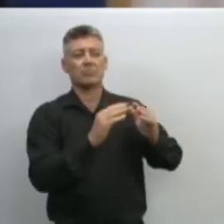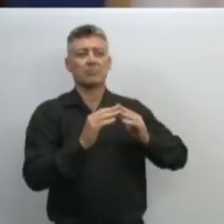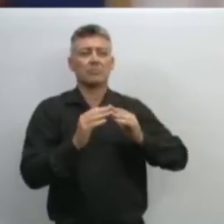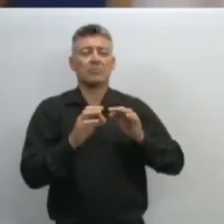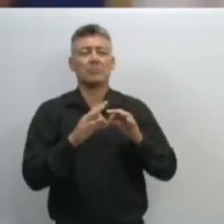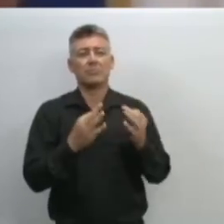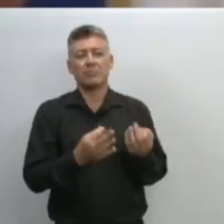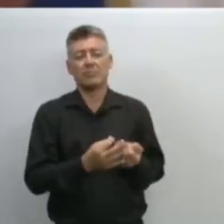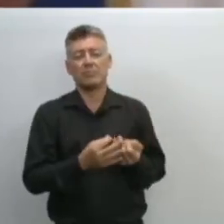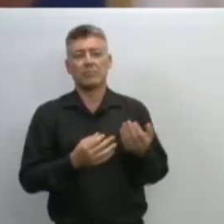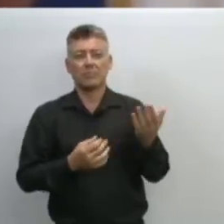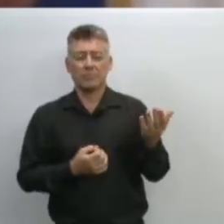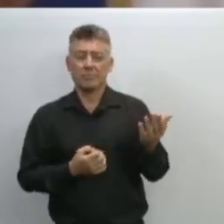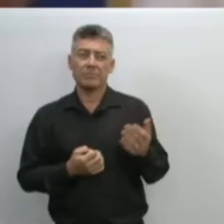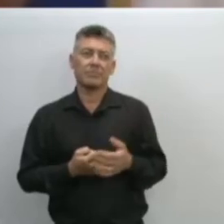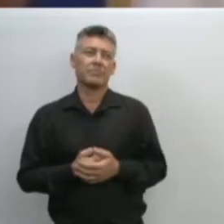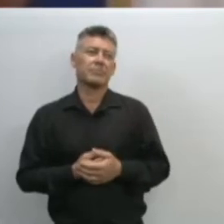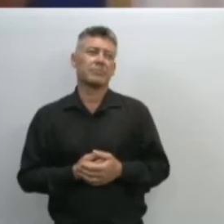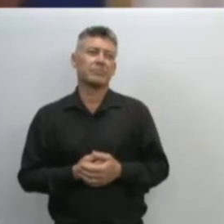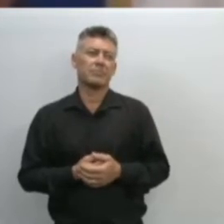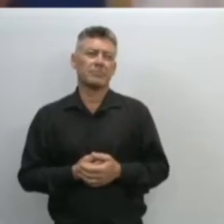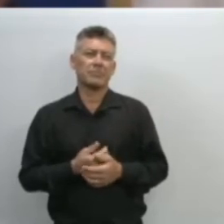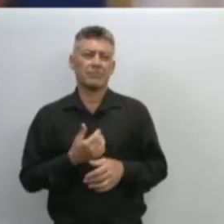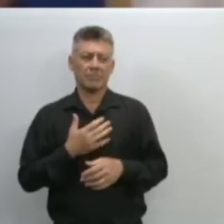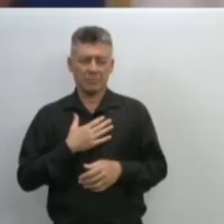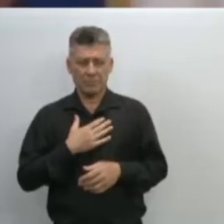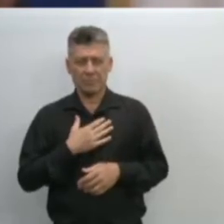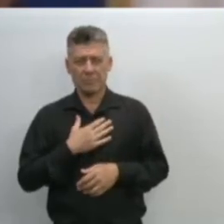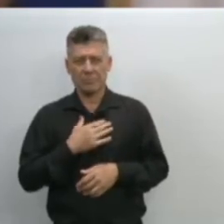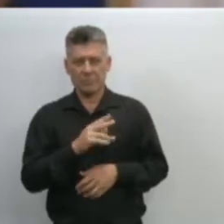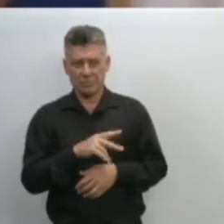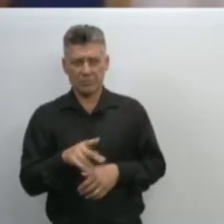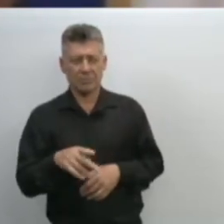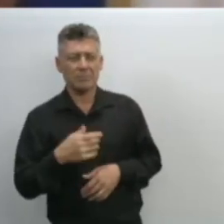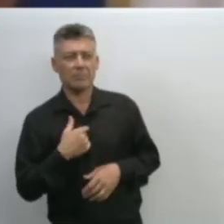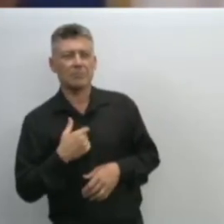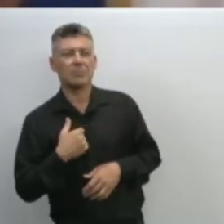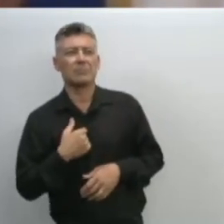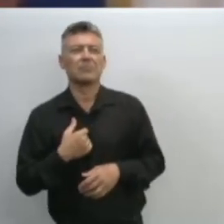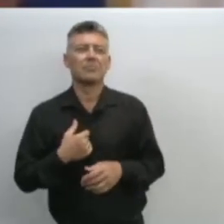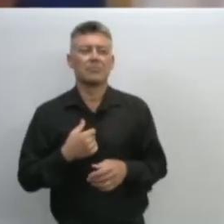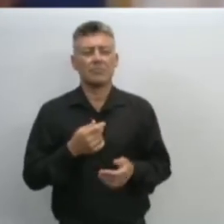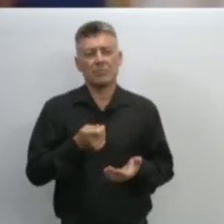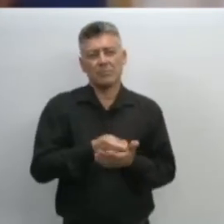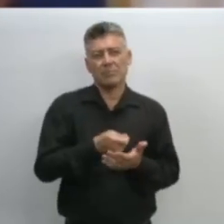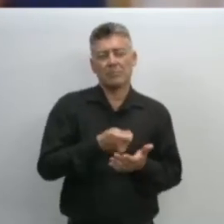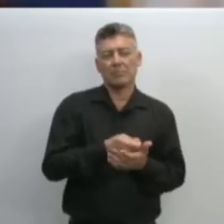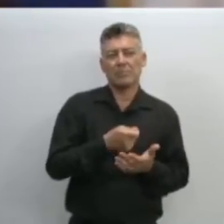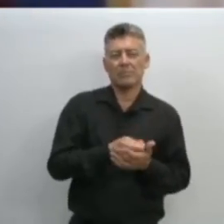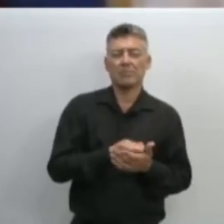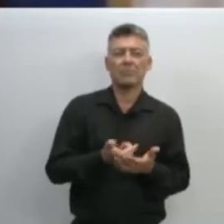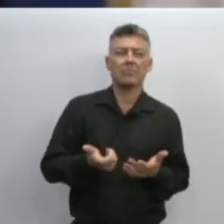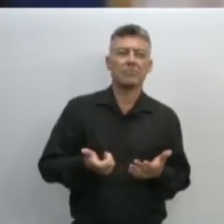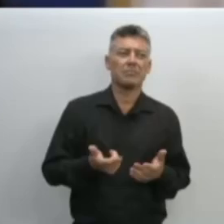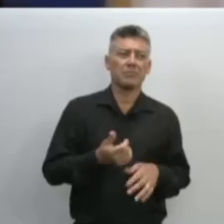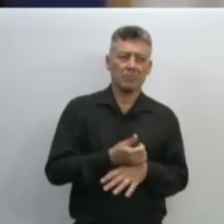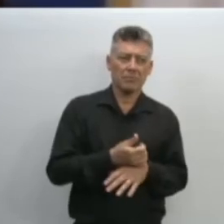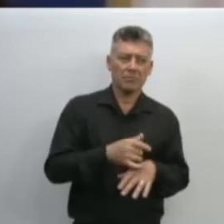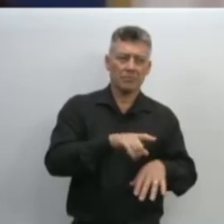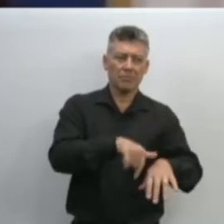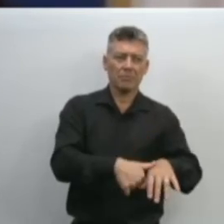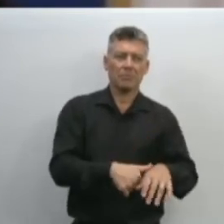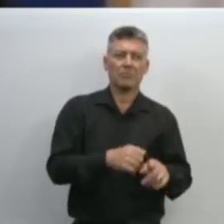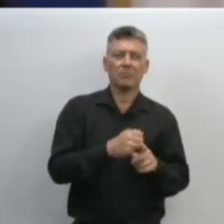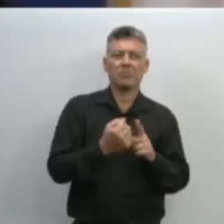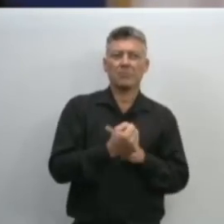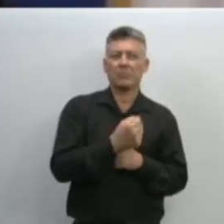ver. Digo sempre, como professor, que a existência de muitos trabalhadores domésticos é um sinal de um atraso de uma